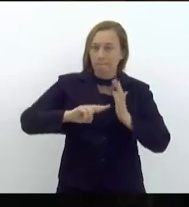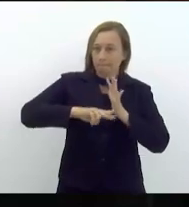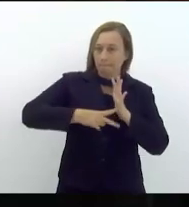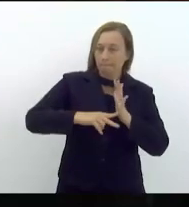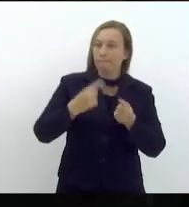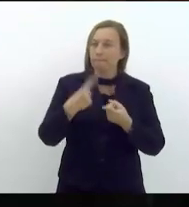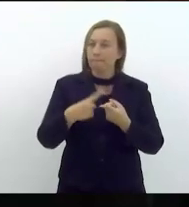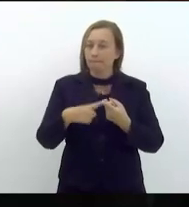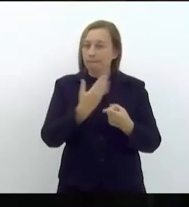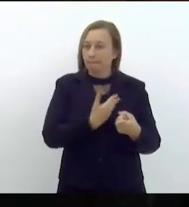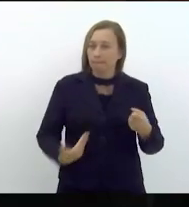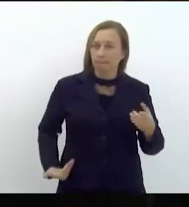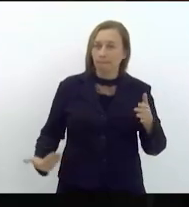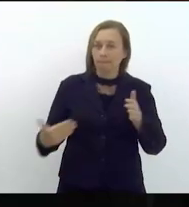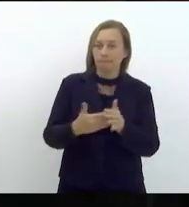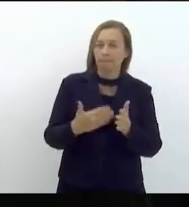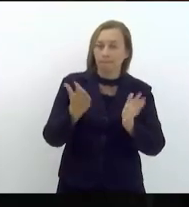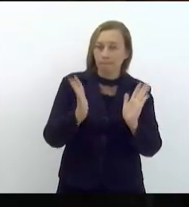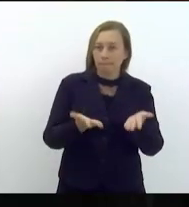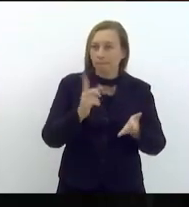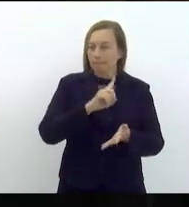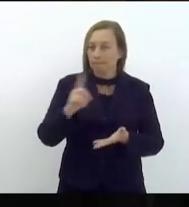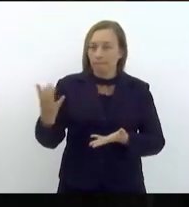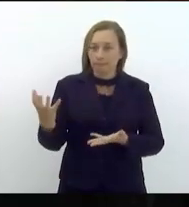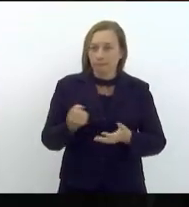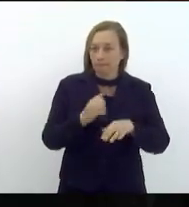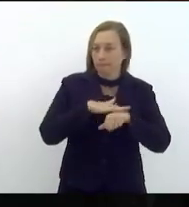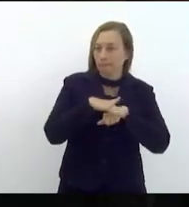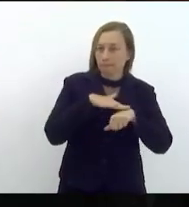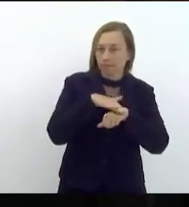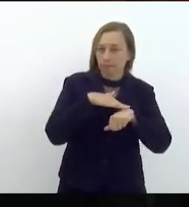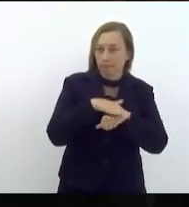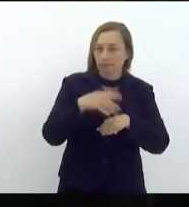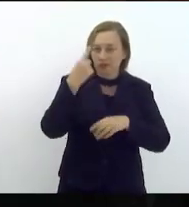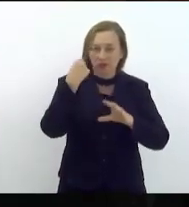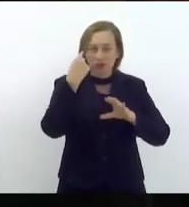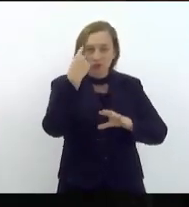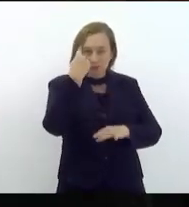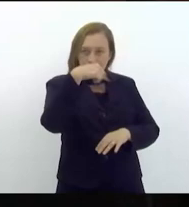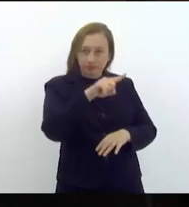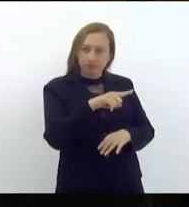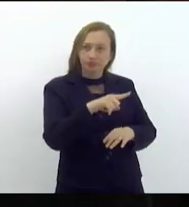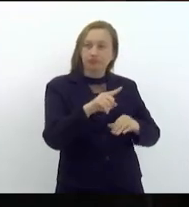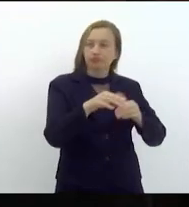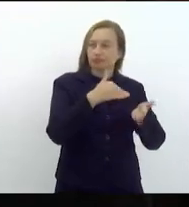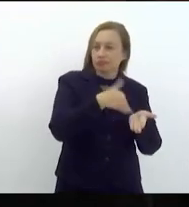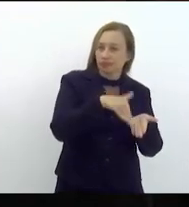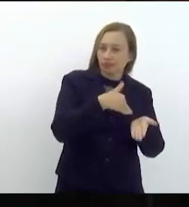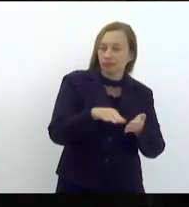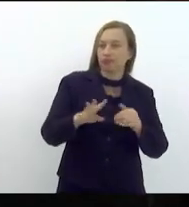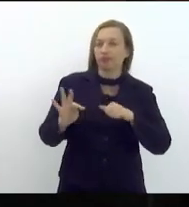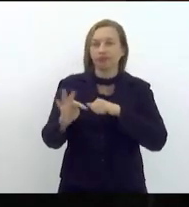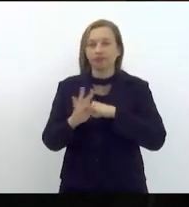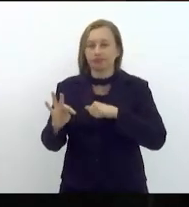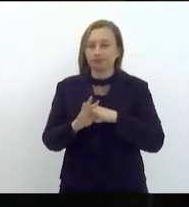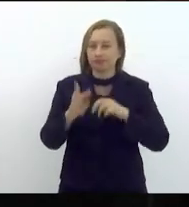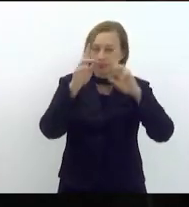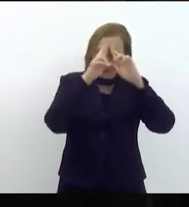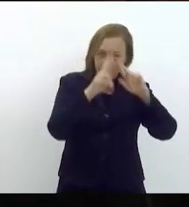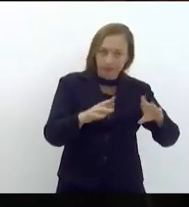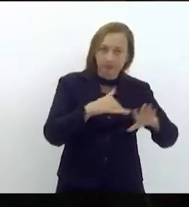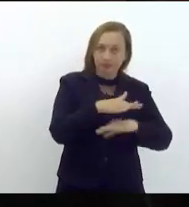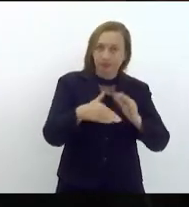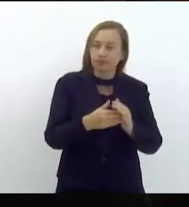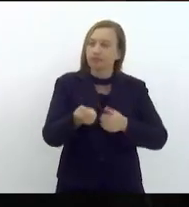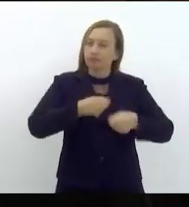o governador até agora não recebeu a categoria mandou secretário mandou técnico a gente respeita todo mundo que tá ali na administração